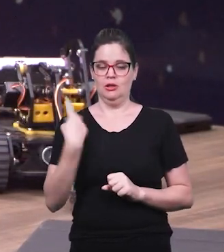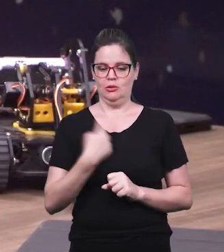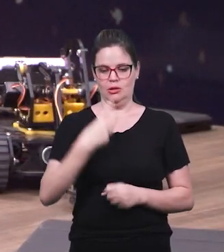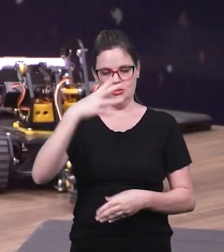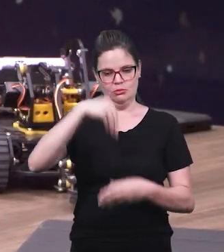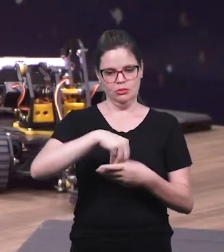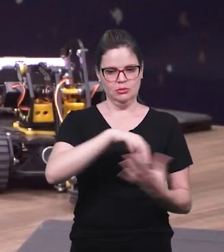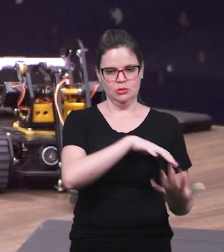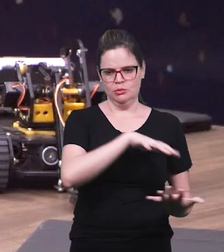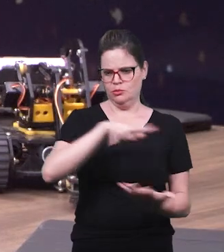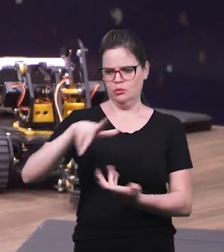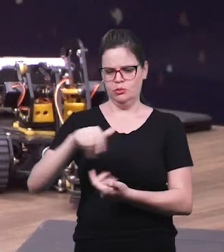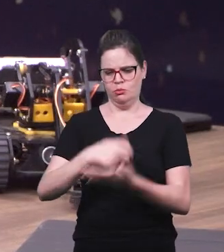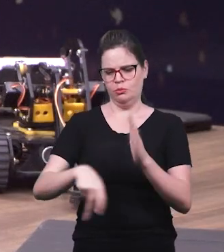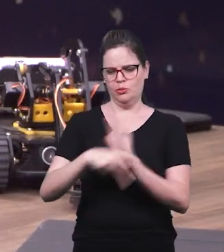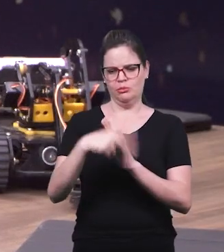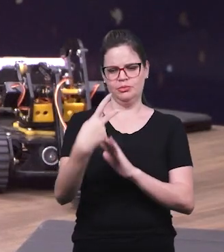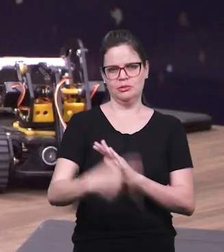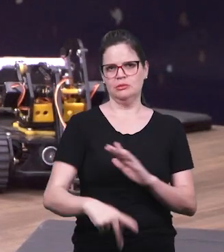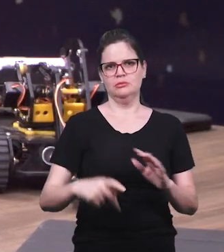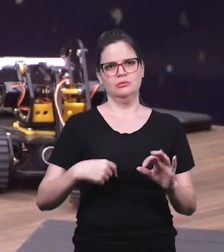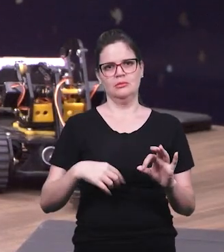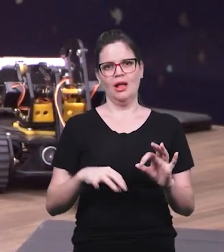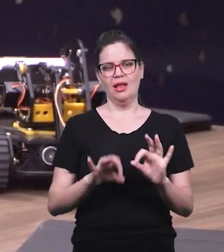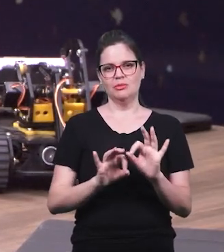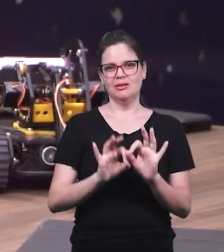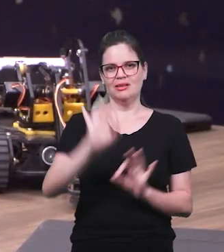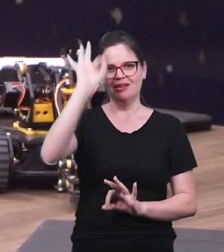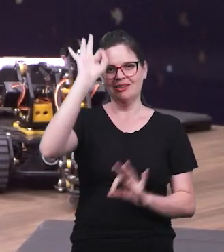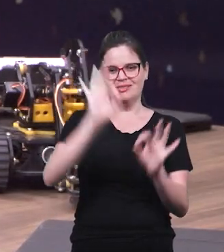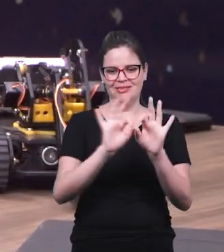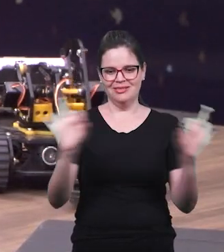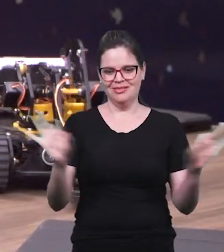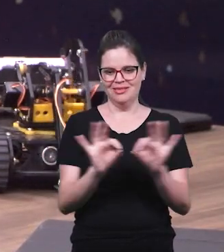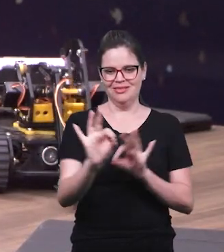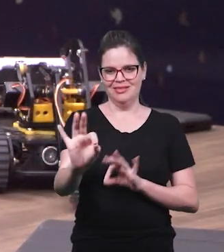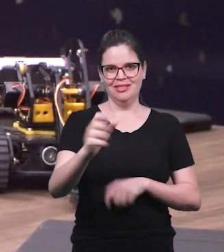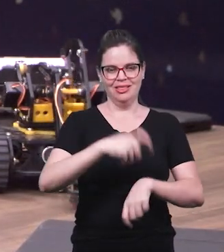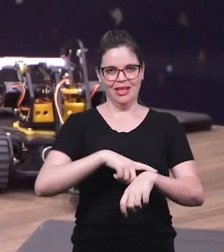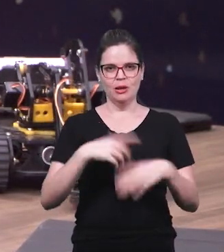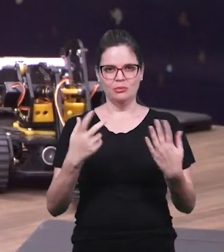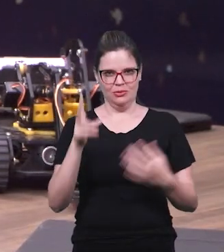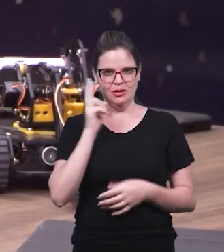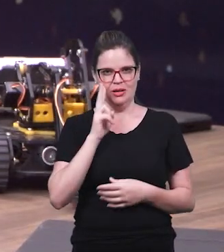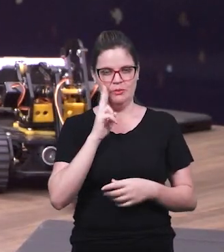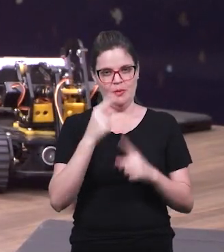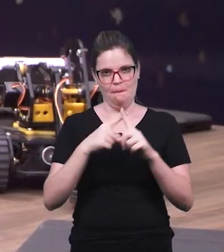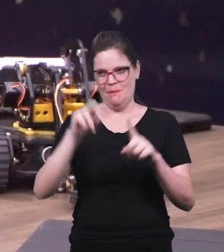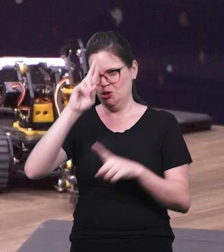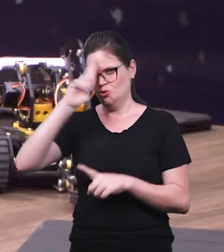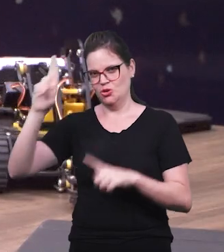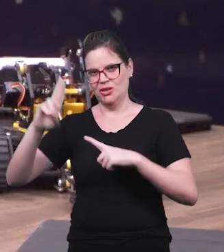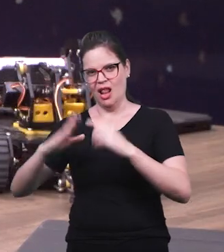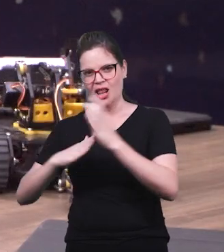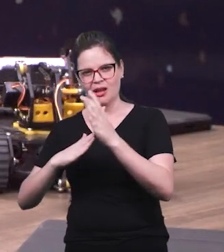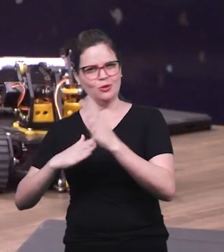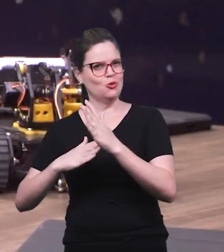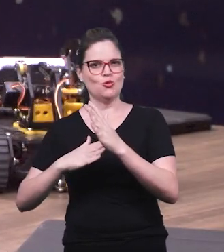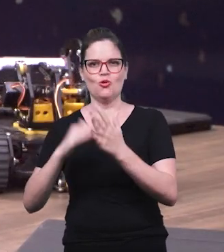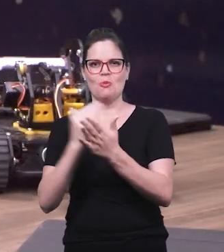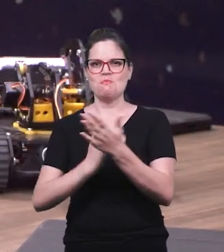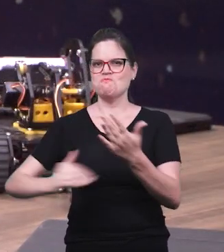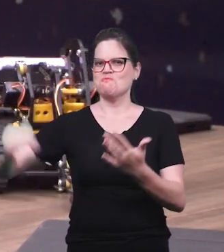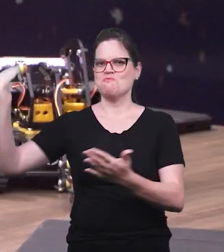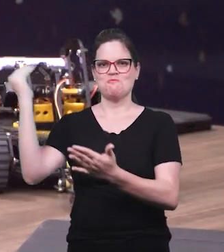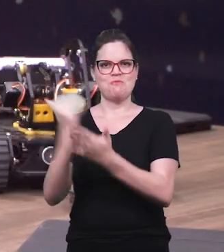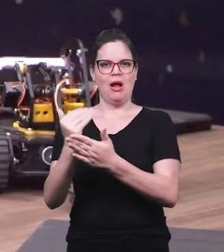universo na largura, altura, profundidade e tempo, nessa questão da matéria. Mas o Senhor ele não está preso a isso. Ele está fora desse universo,